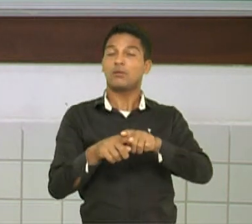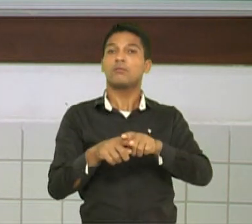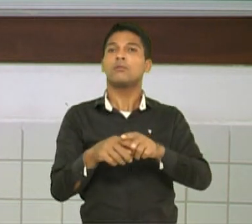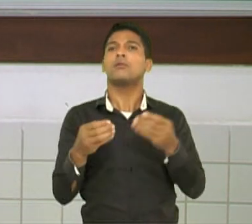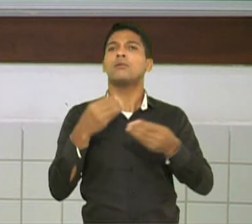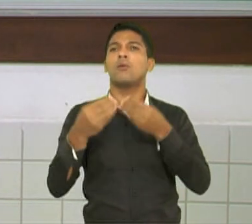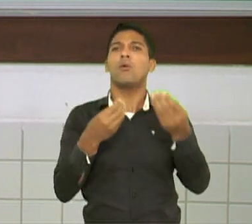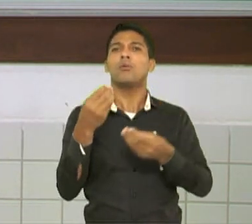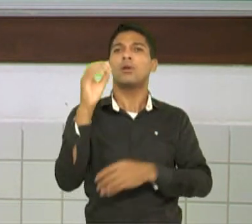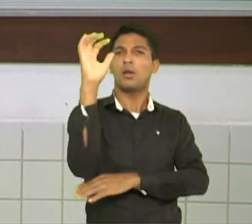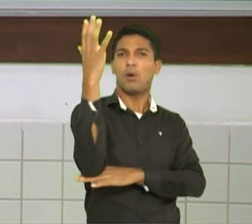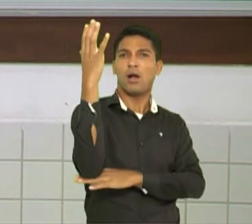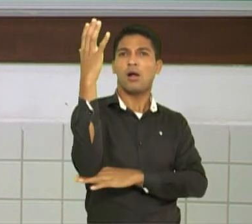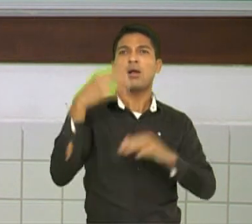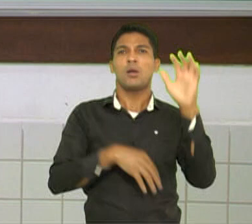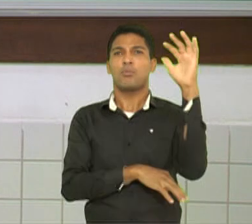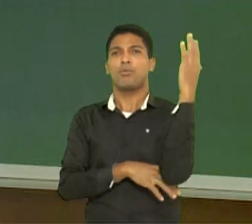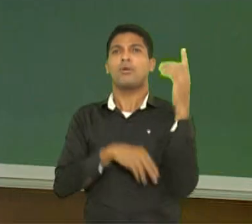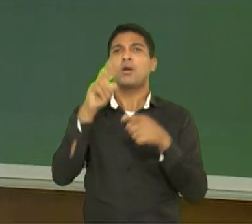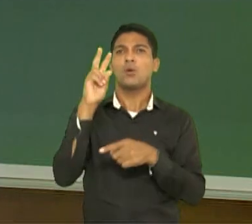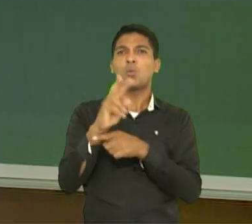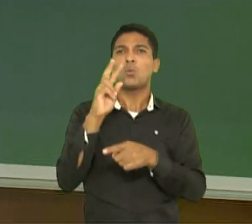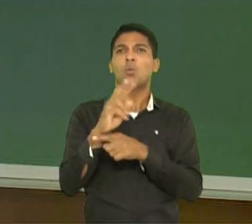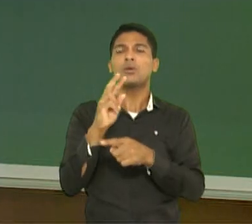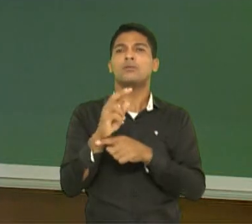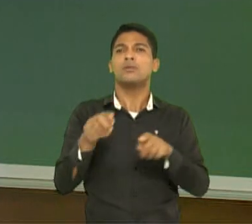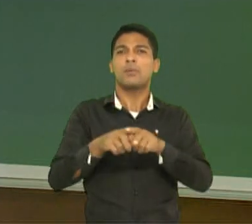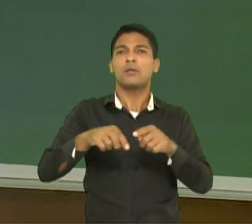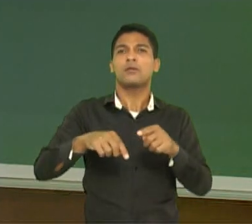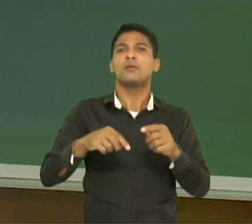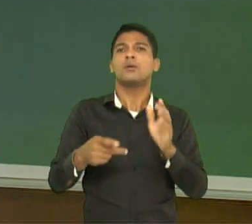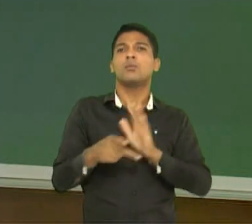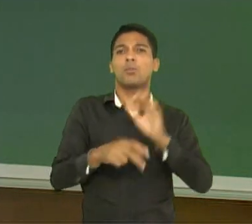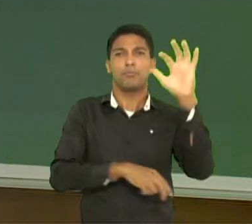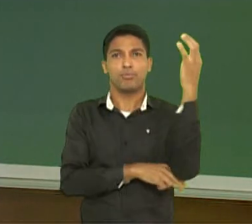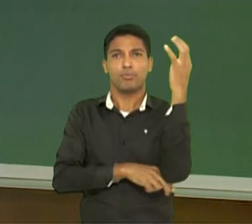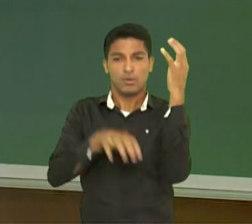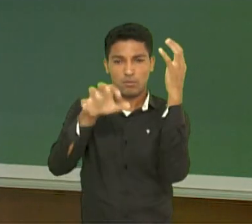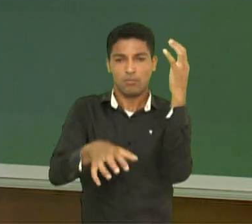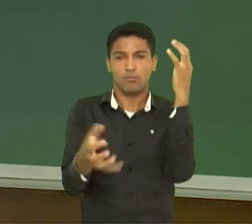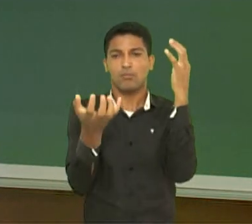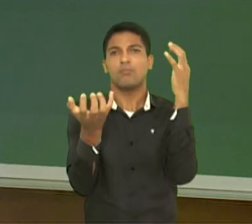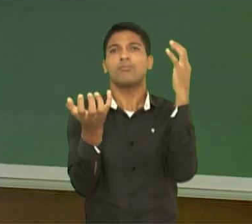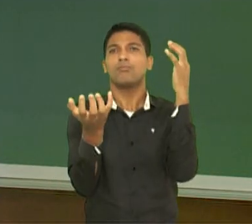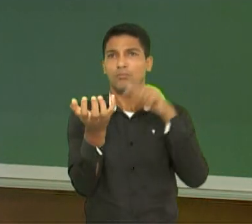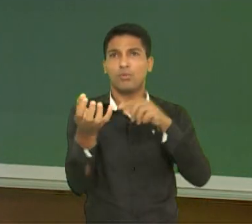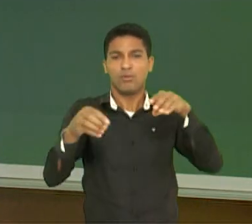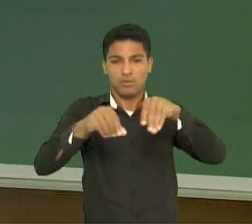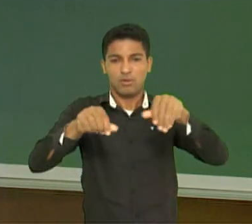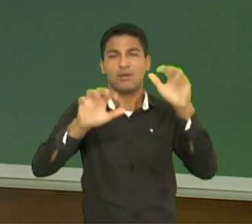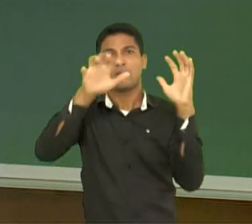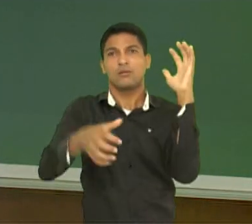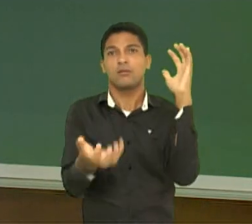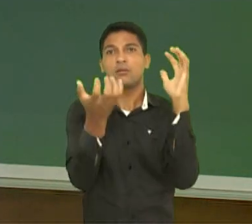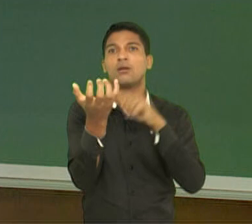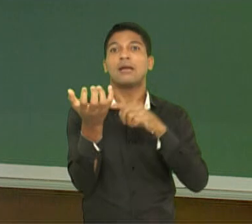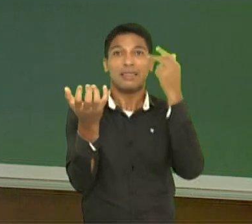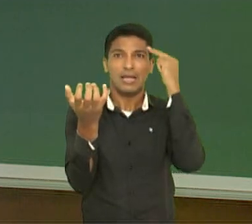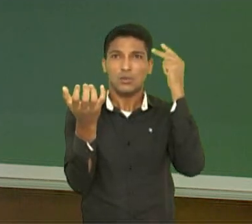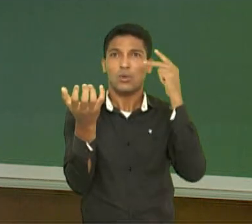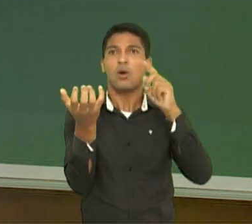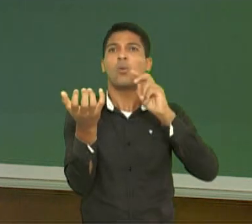recursos naturais. A gente falando sobre população, exatamente, já que está aumentando o consumo, está aumentando a produção,